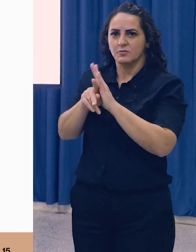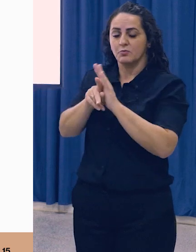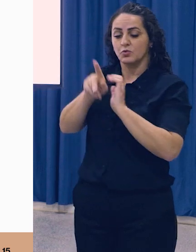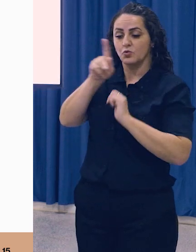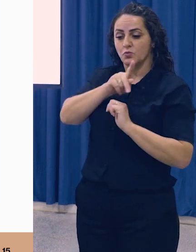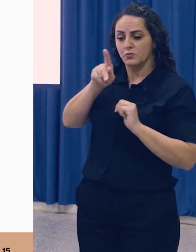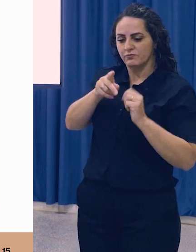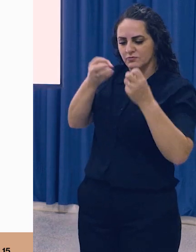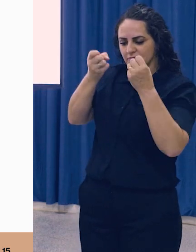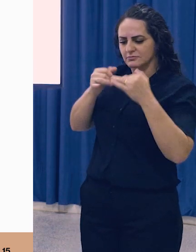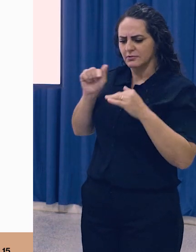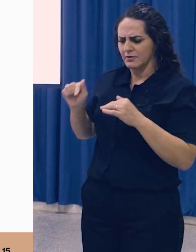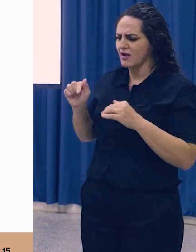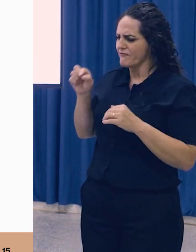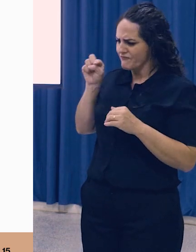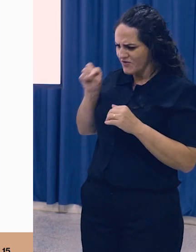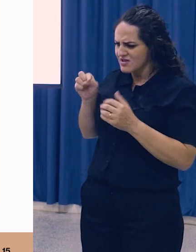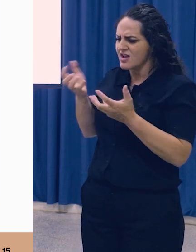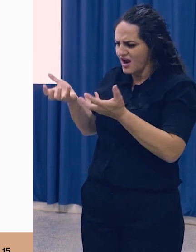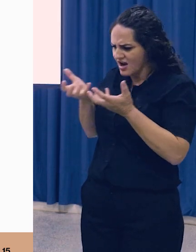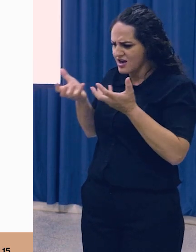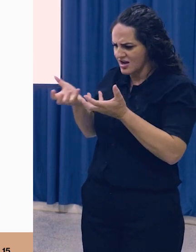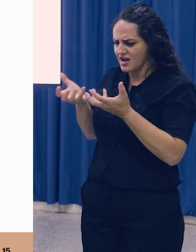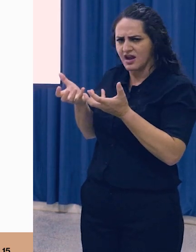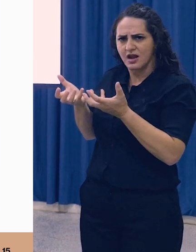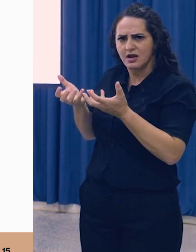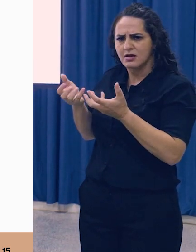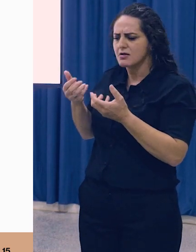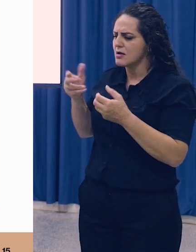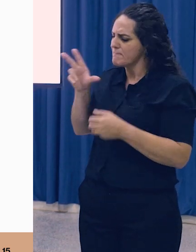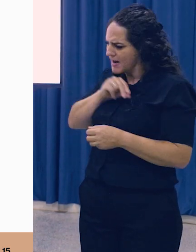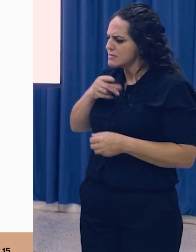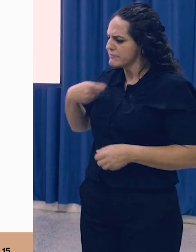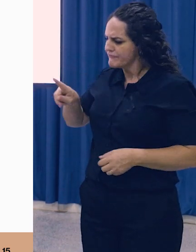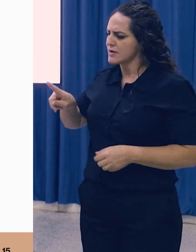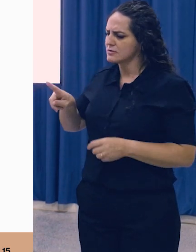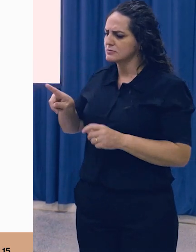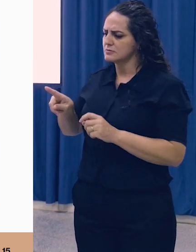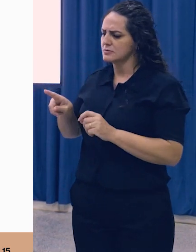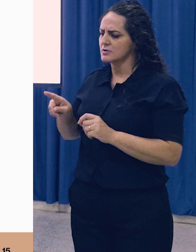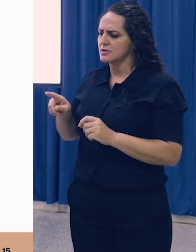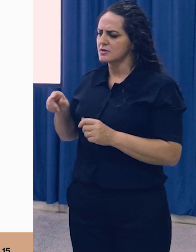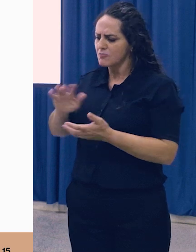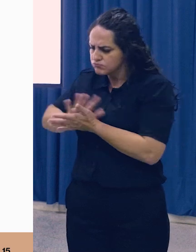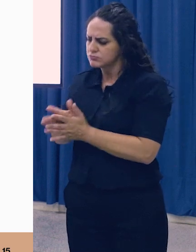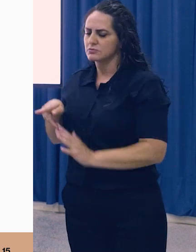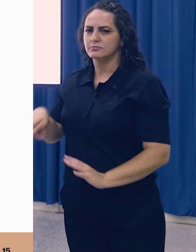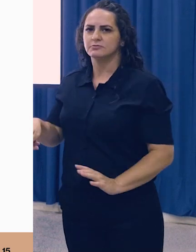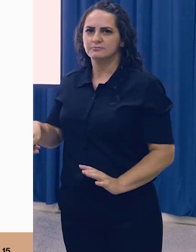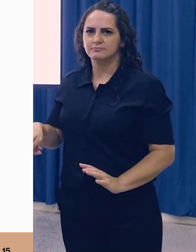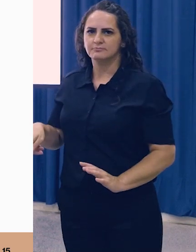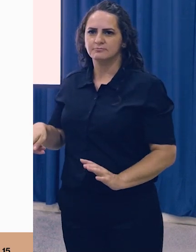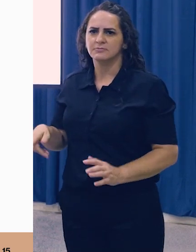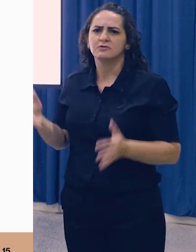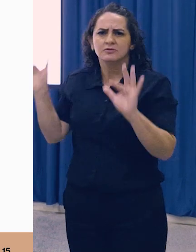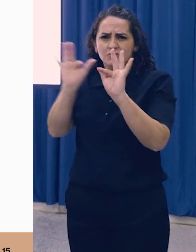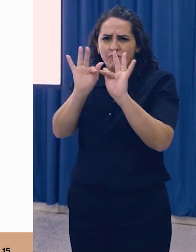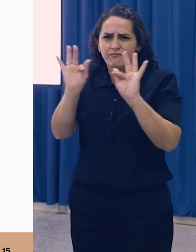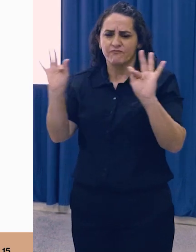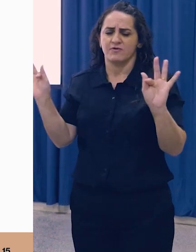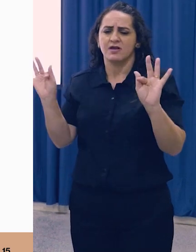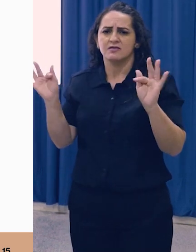né? Aqui tem: você quer a parte? Então faça por merecer. Saia daqui antes que eu te destrua. São frases que ele